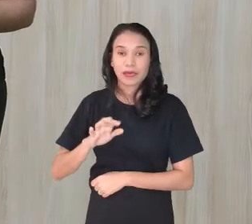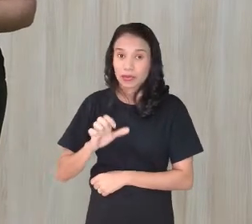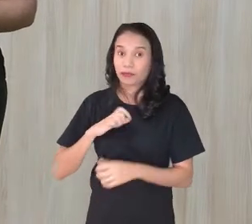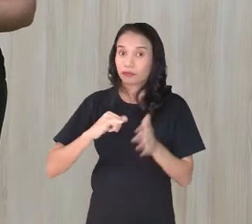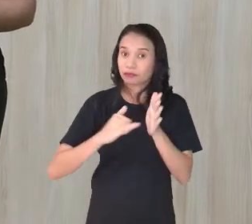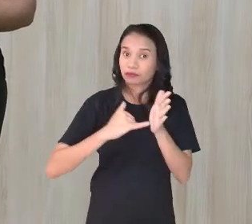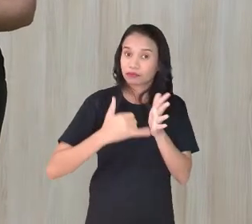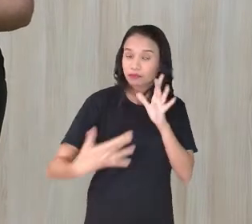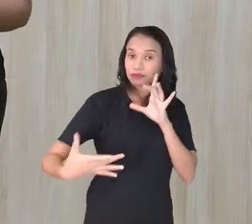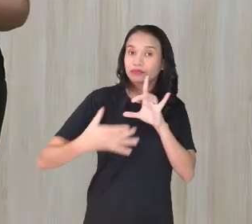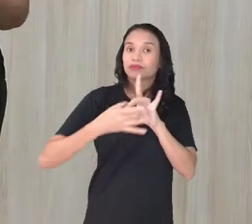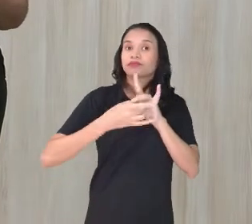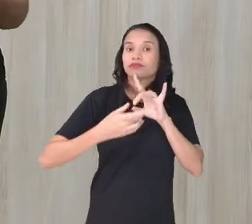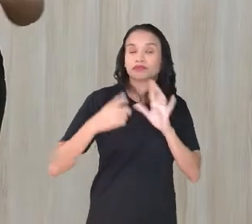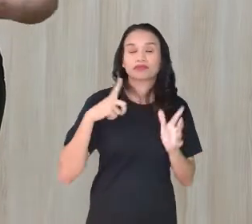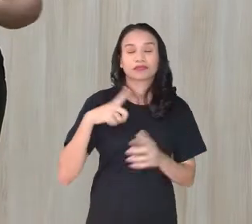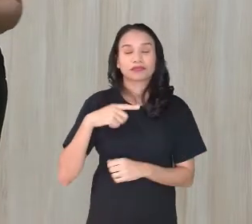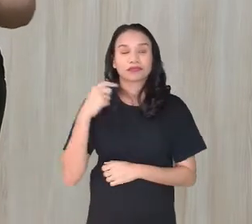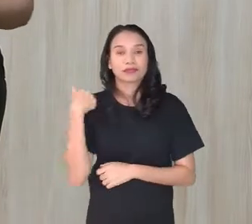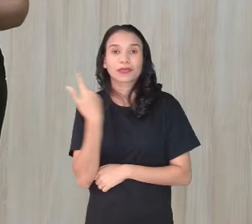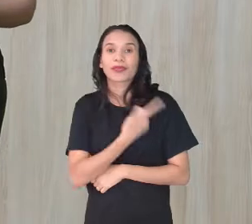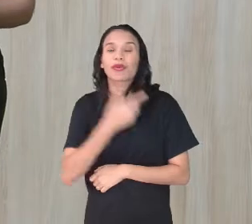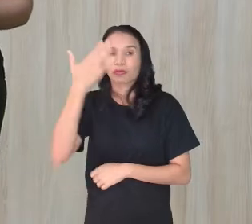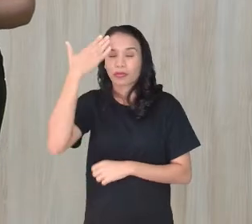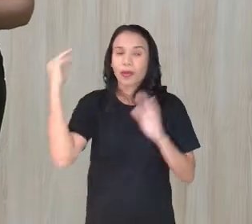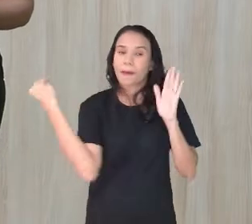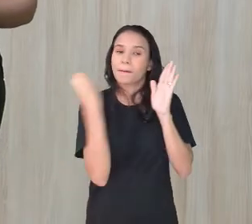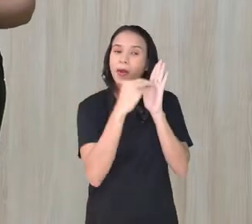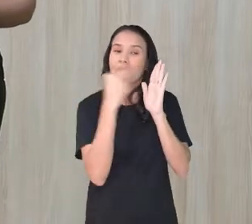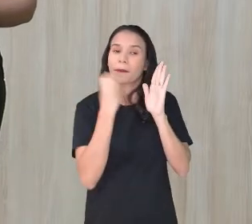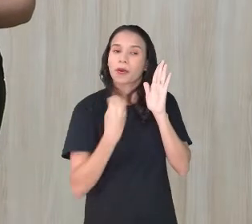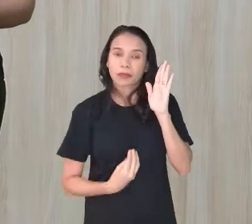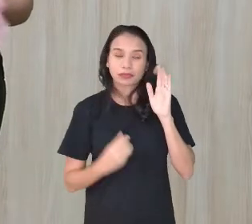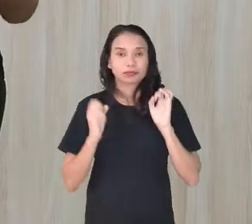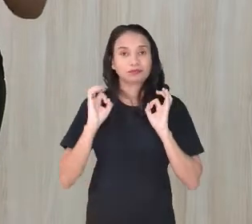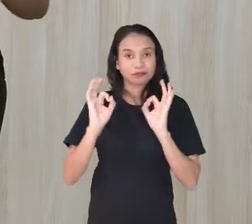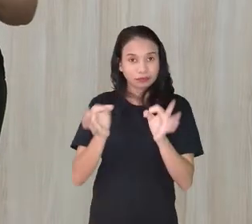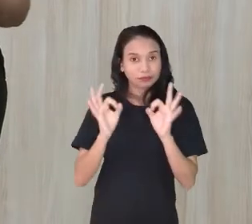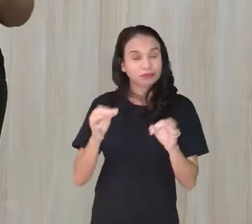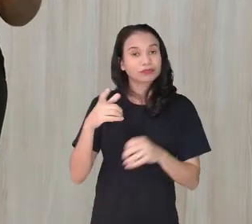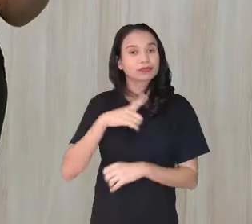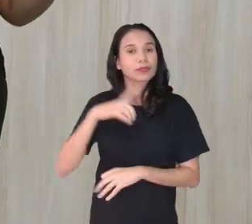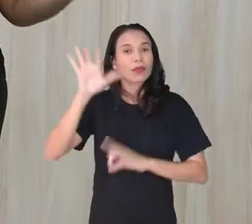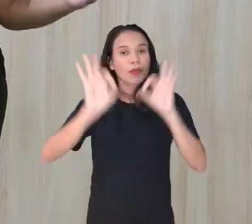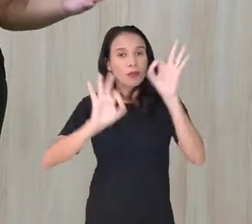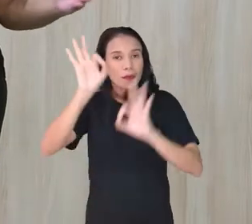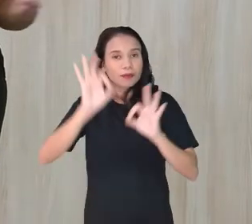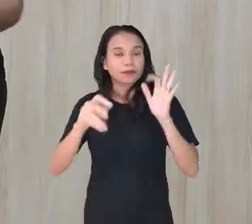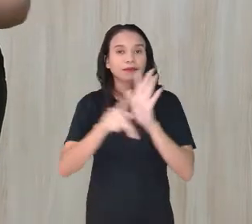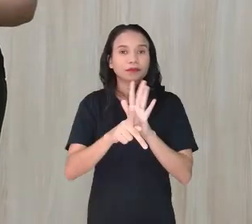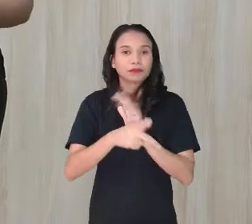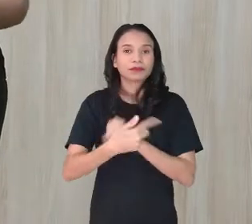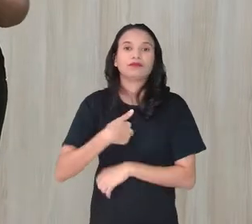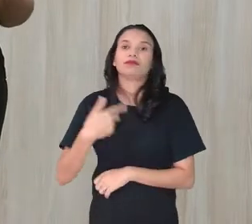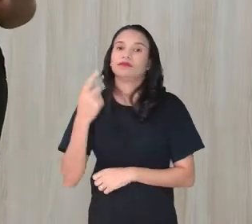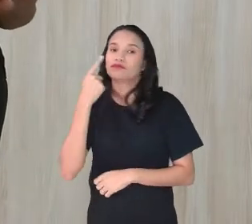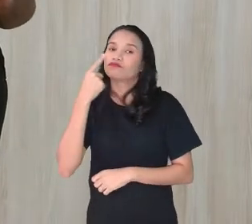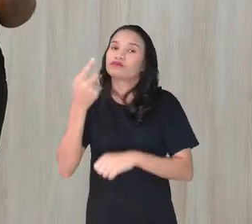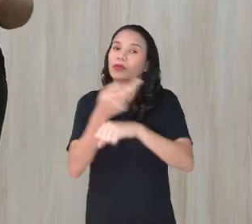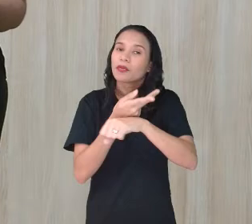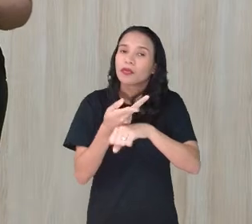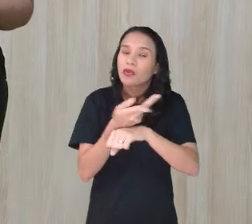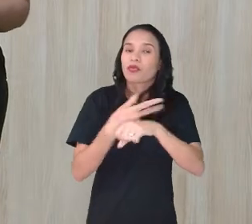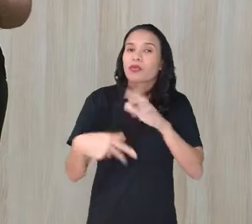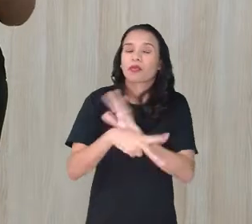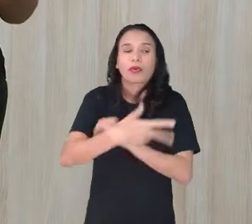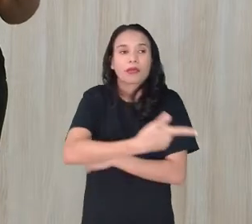receber notificação todas as vezes que a gente atualizar a nossa playlist, tá certo? Lá está organizado por série, você vai na sua série, a gente